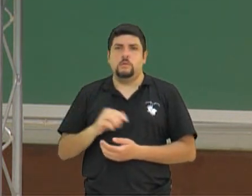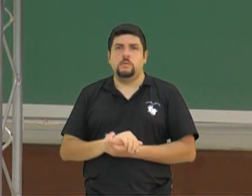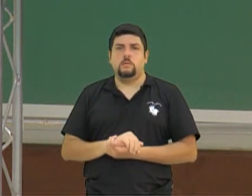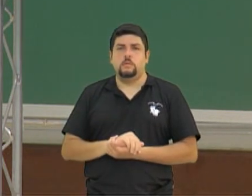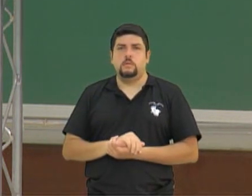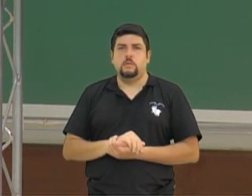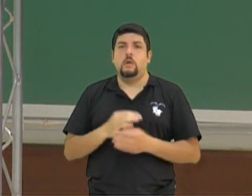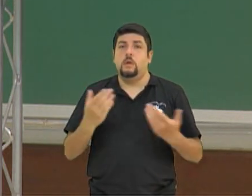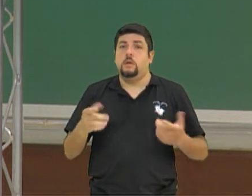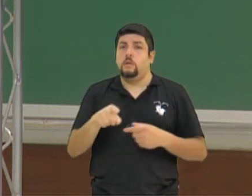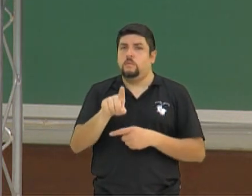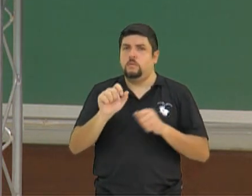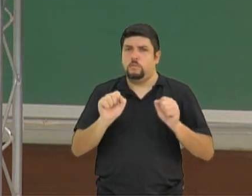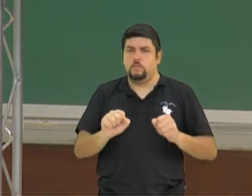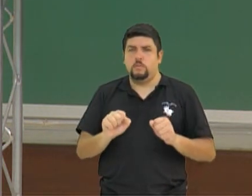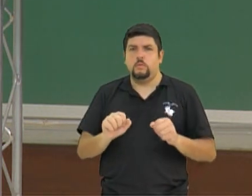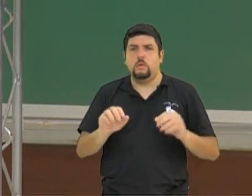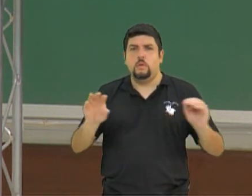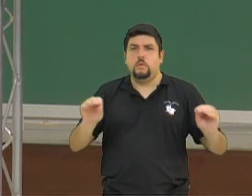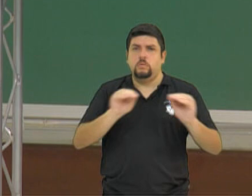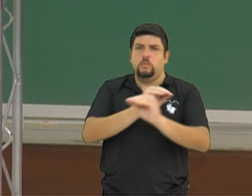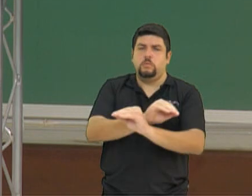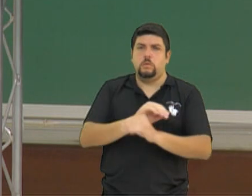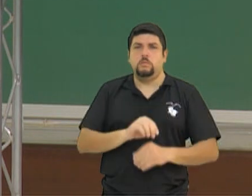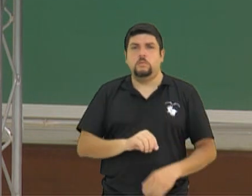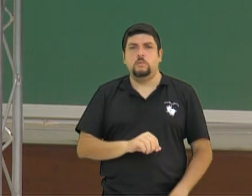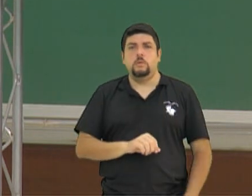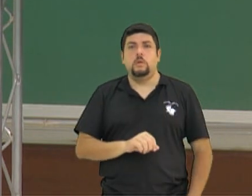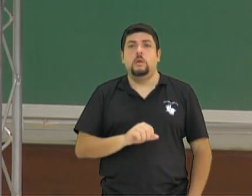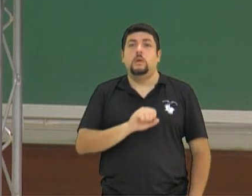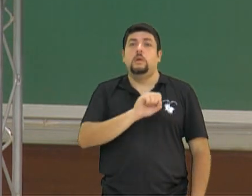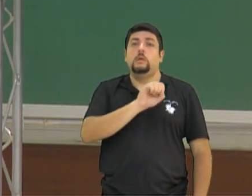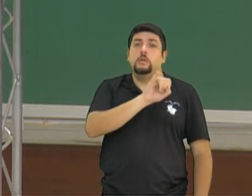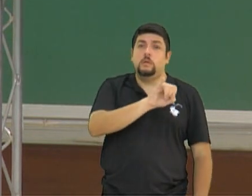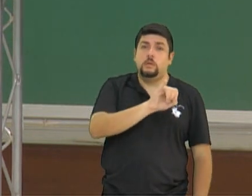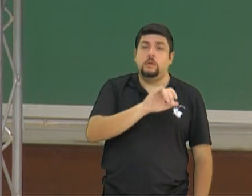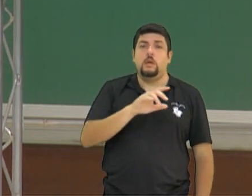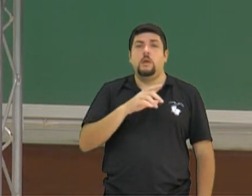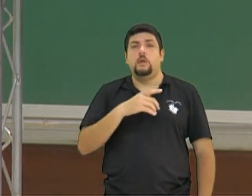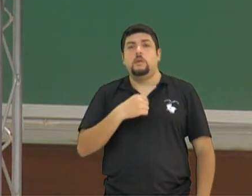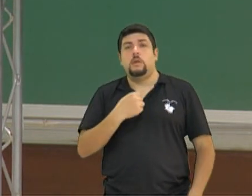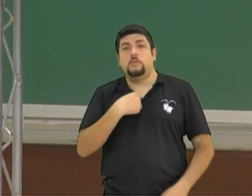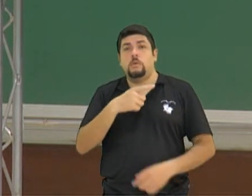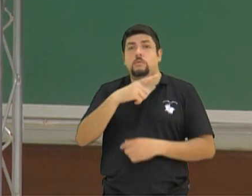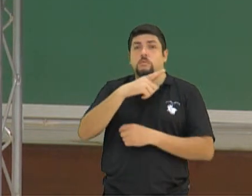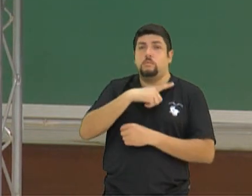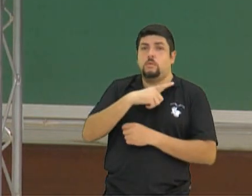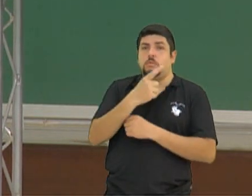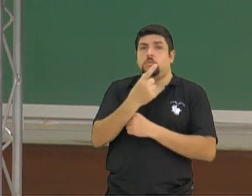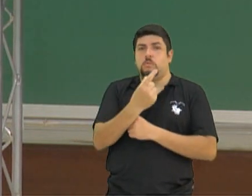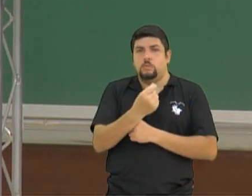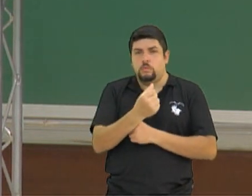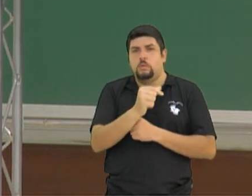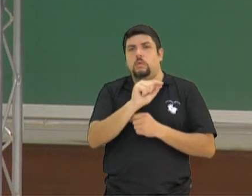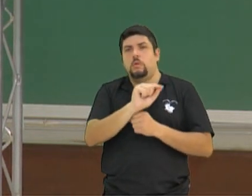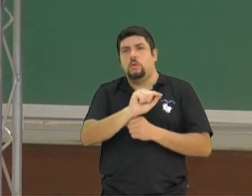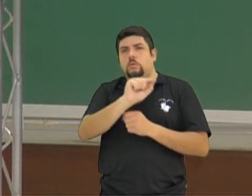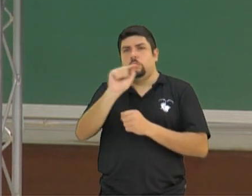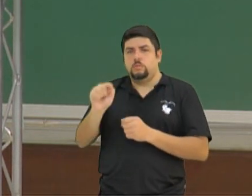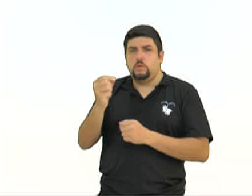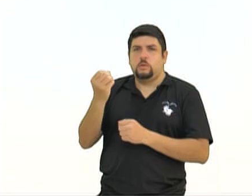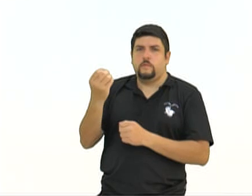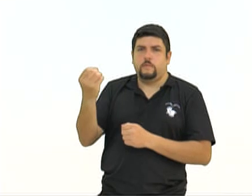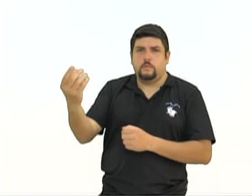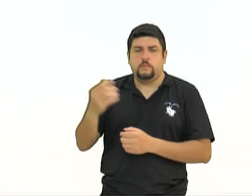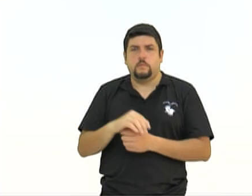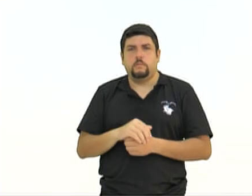você poderia colocar Yes, if I had money, vírgula, I would travel abroad. Ok? Então,